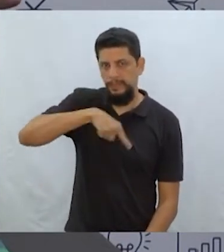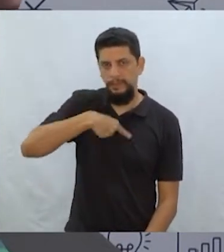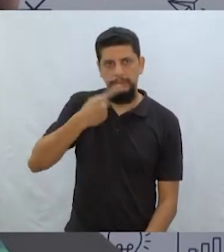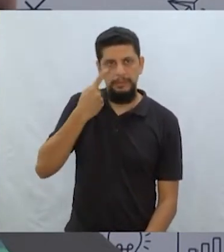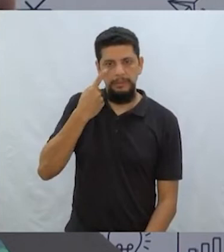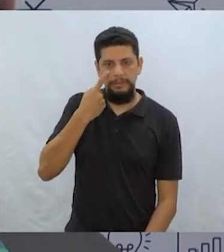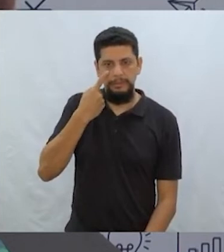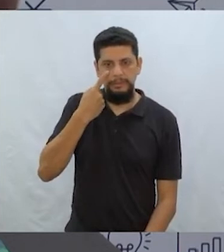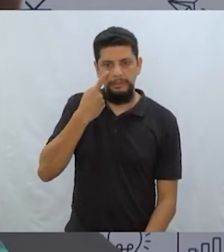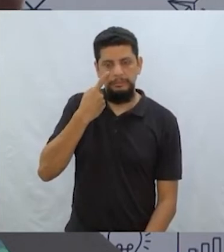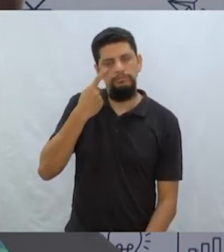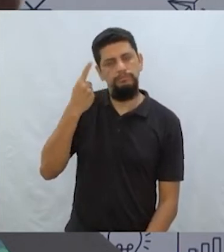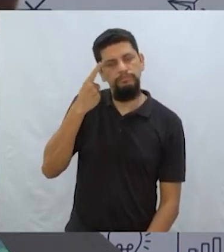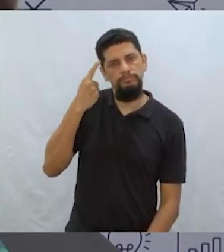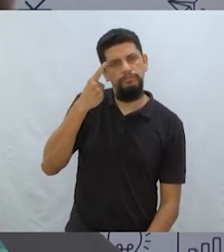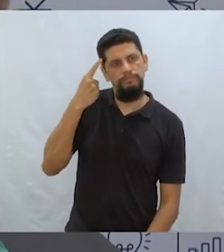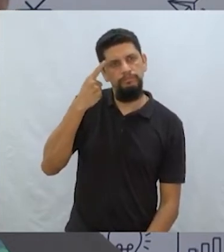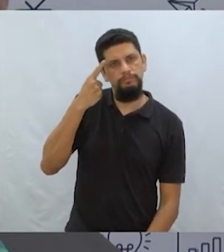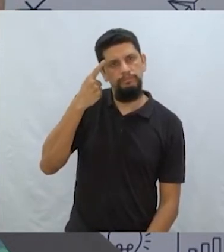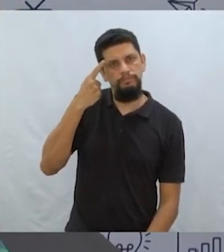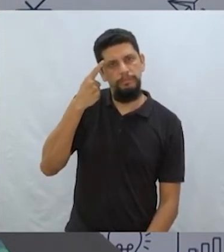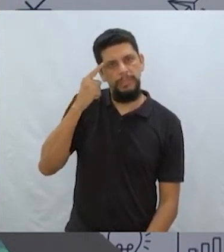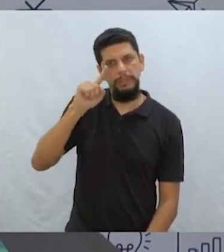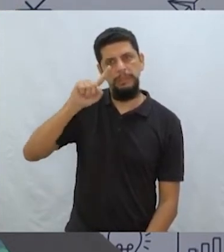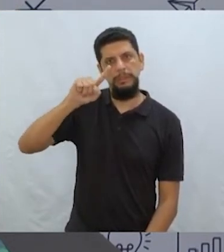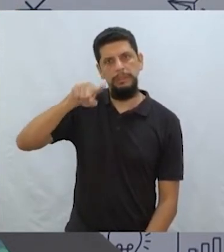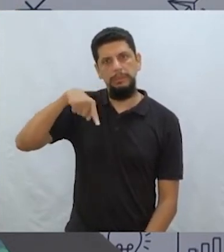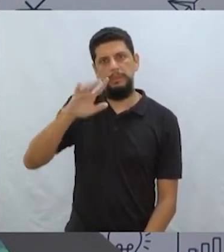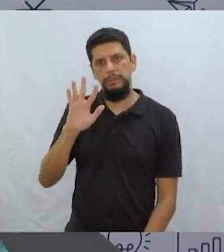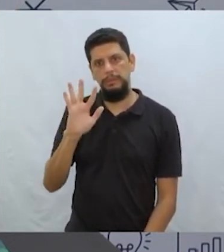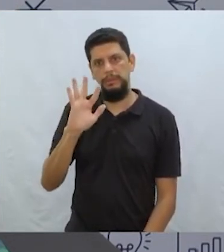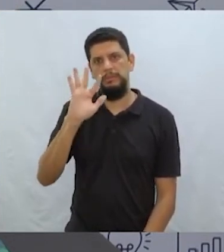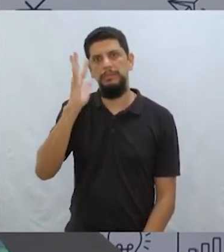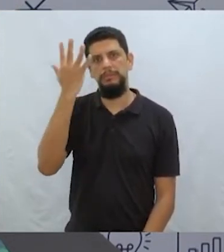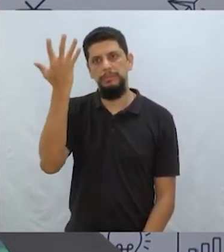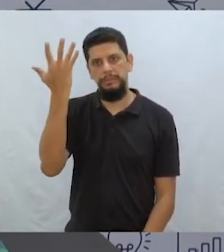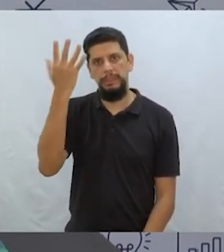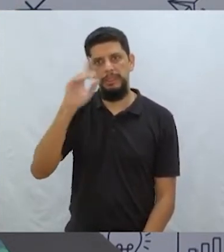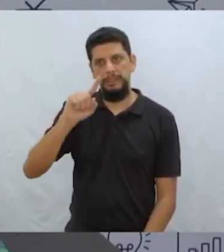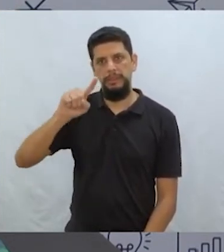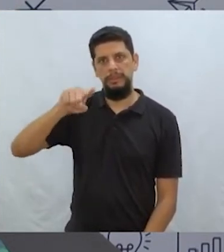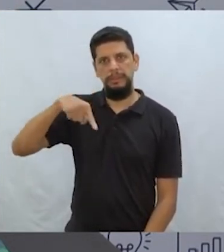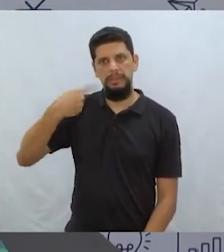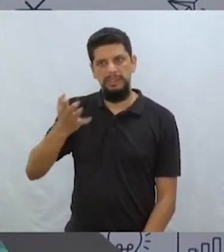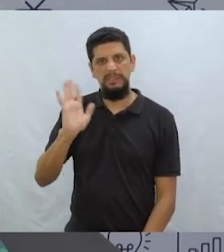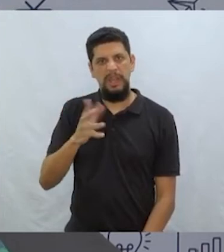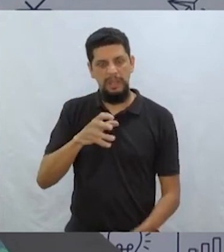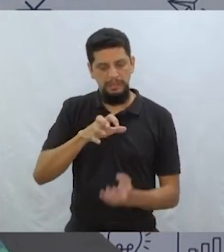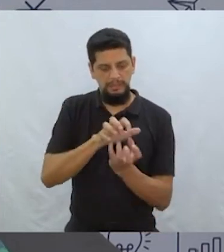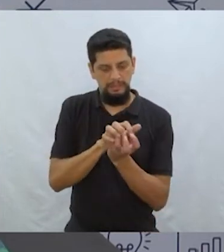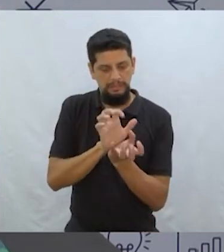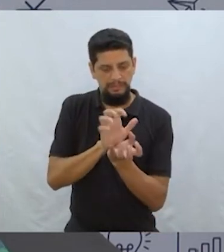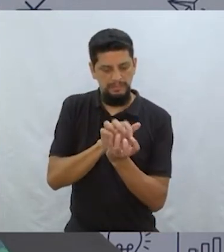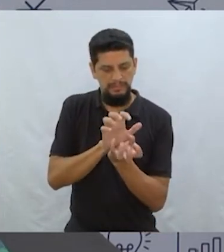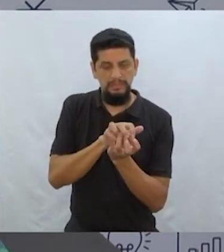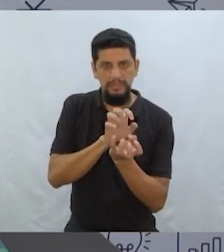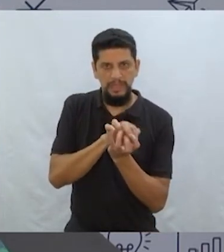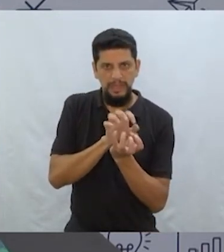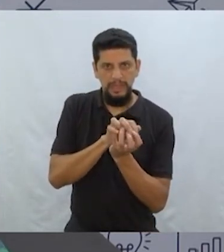nós irmos pensando depois que aconteceu depois que ele já tirou a